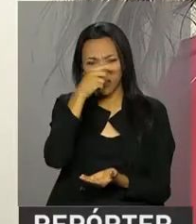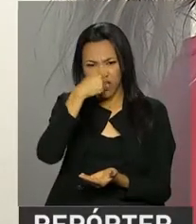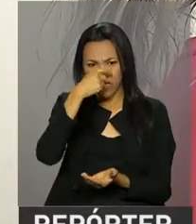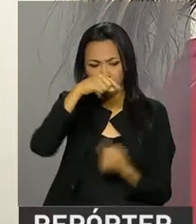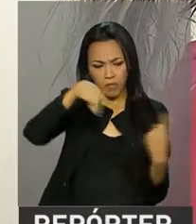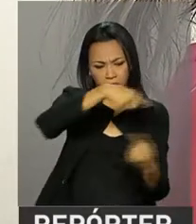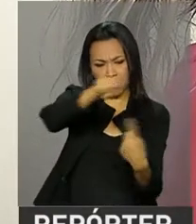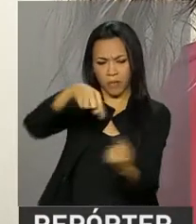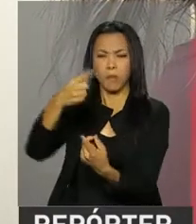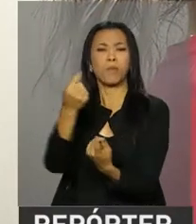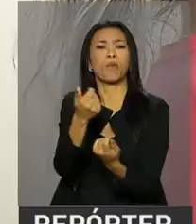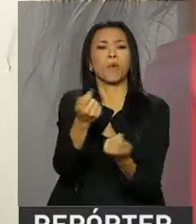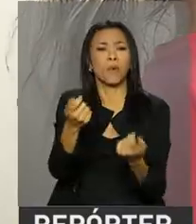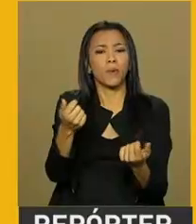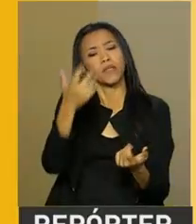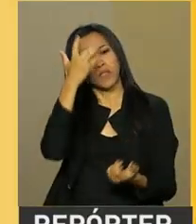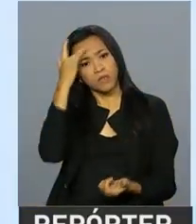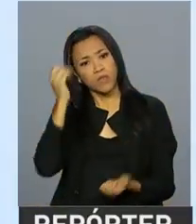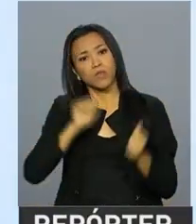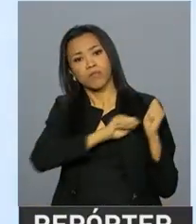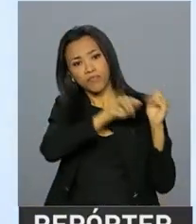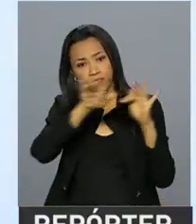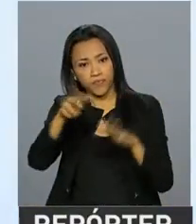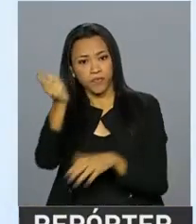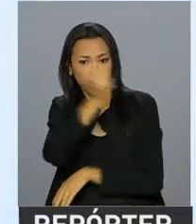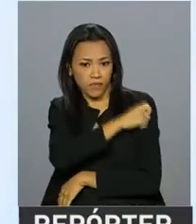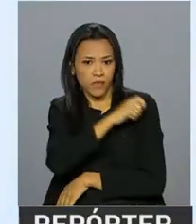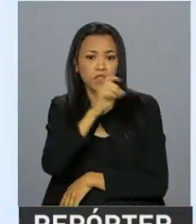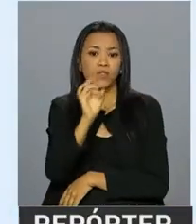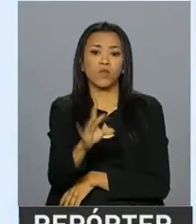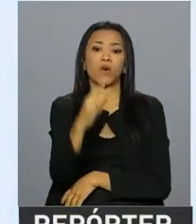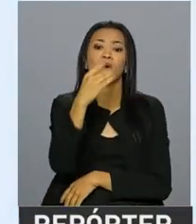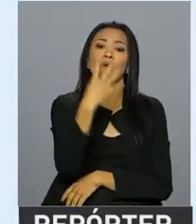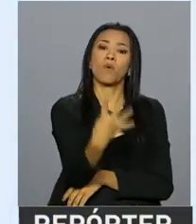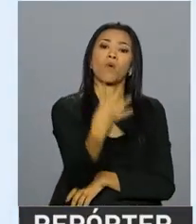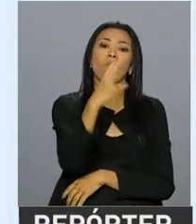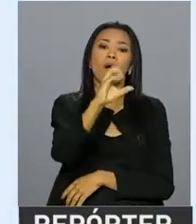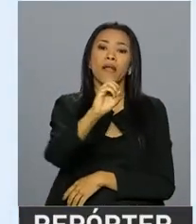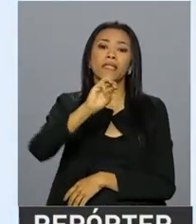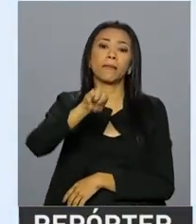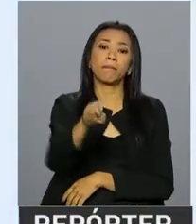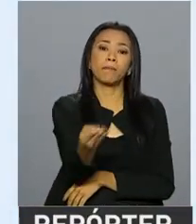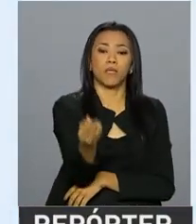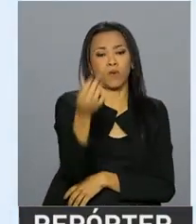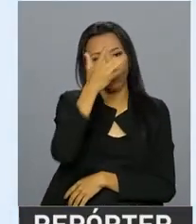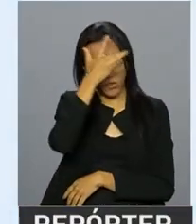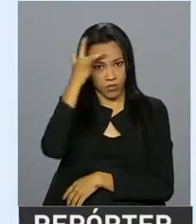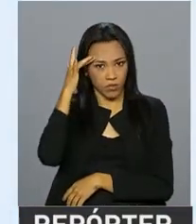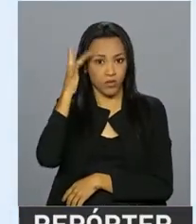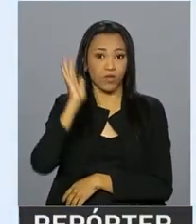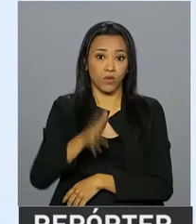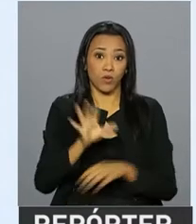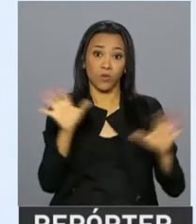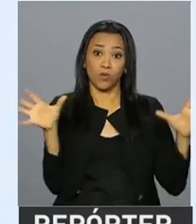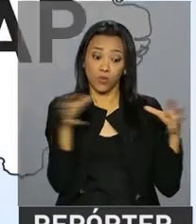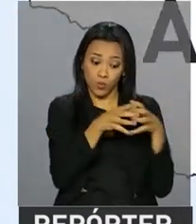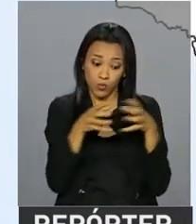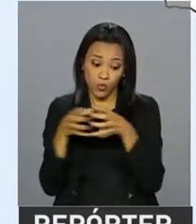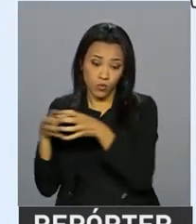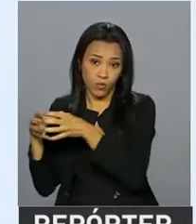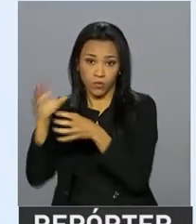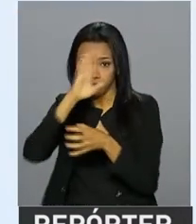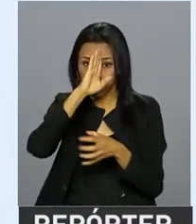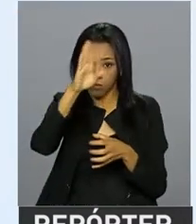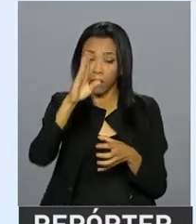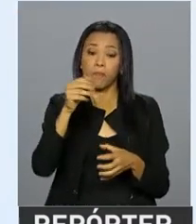público alvo se vacinar ao menos até agora pouco mais de 40 milhões de pessoas do público alvo se vacinou contra a gripe o